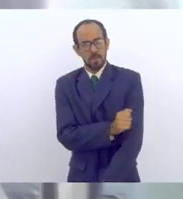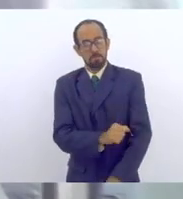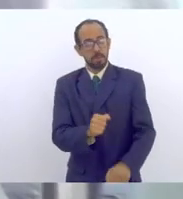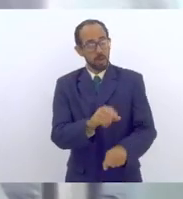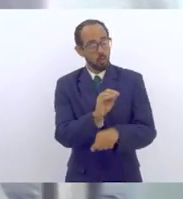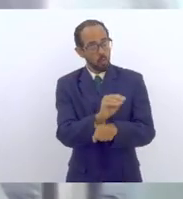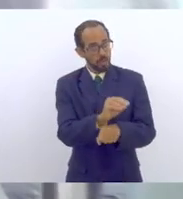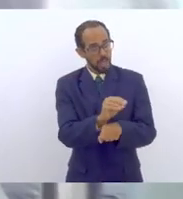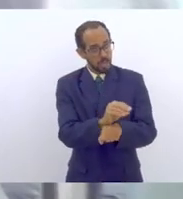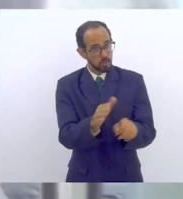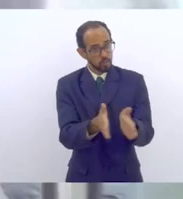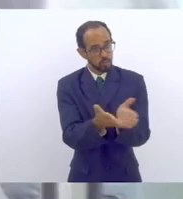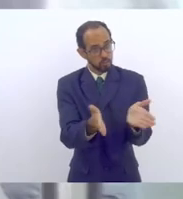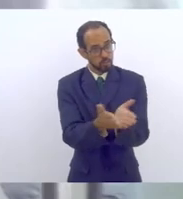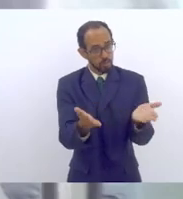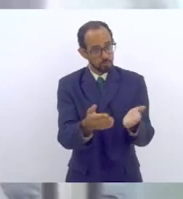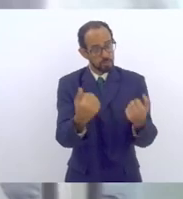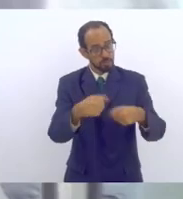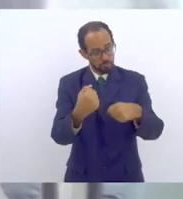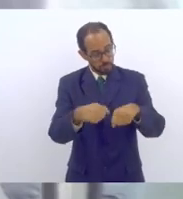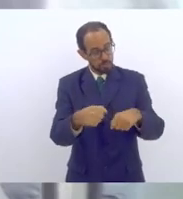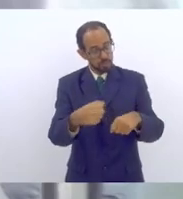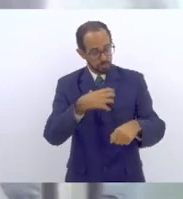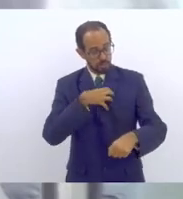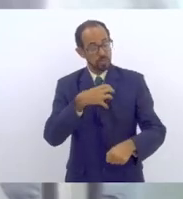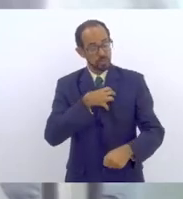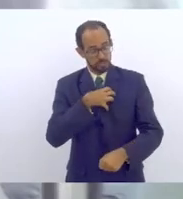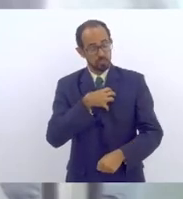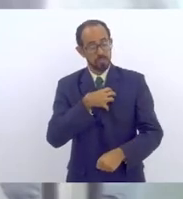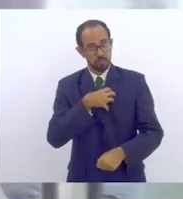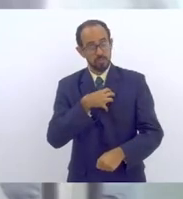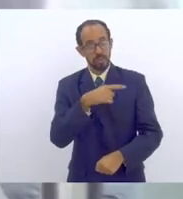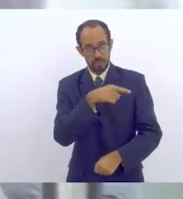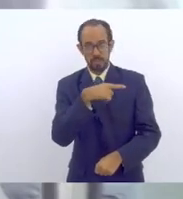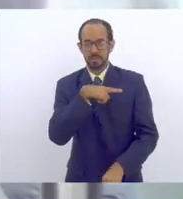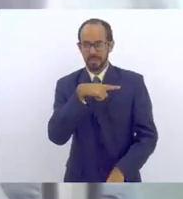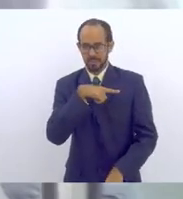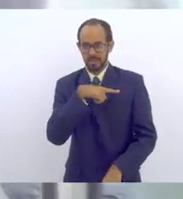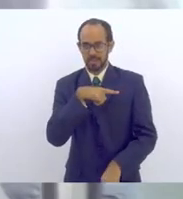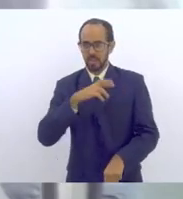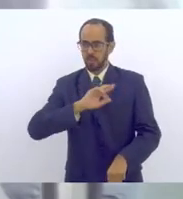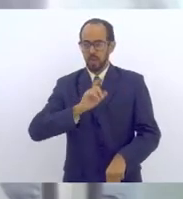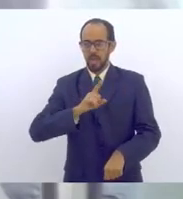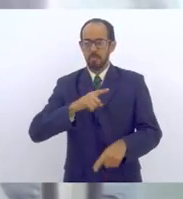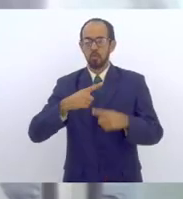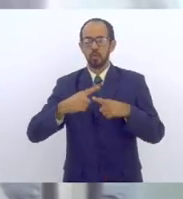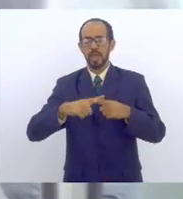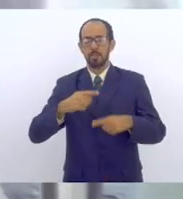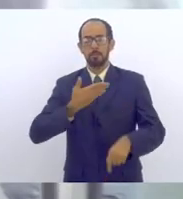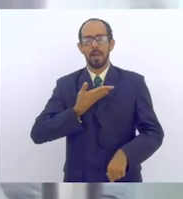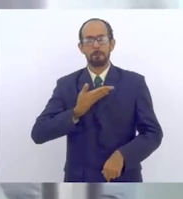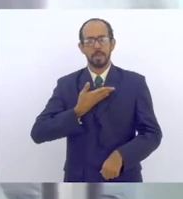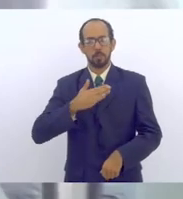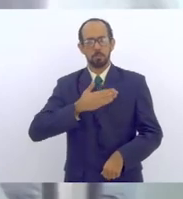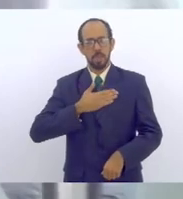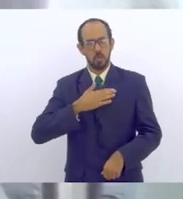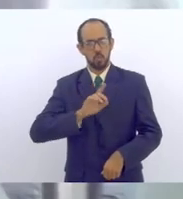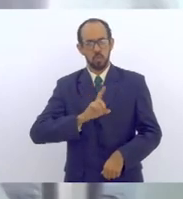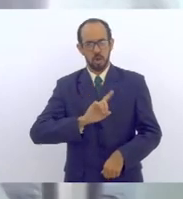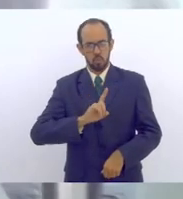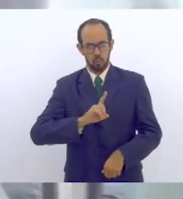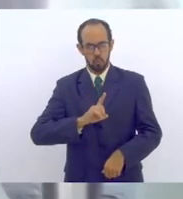ter sensibilidade apurada eu Alan tem não É porque virou meu amigo ele sabe o quanto eu tenho carinho por